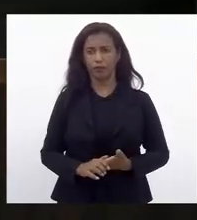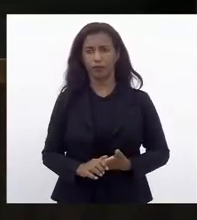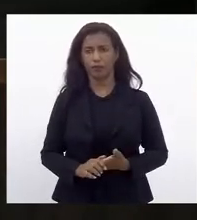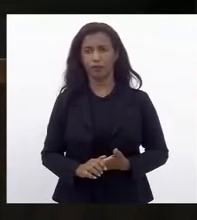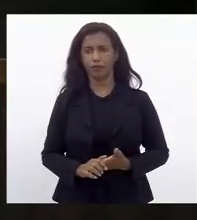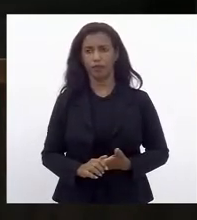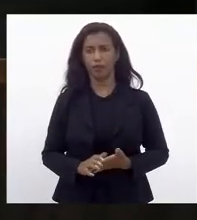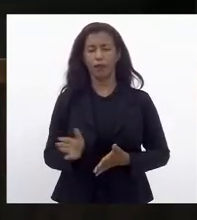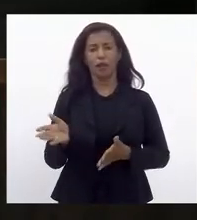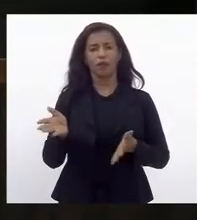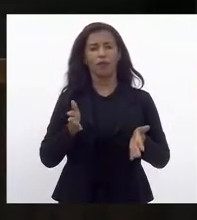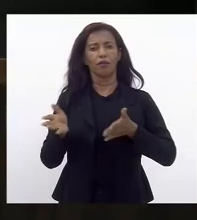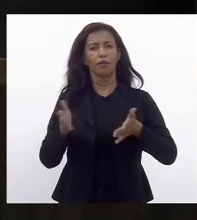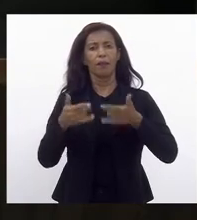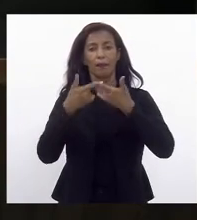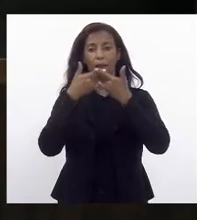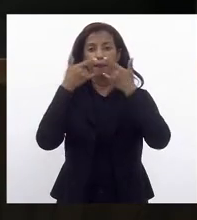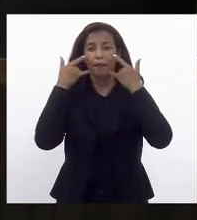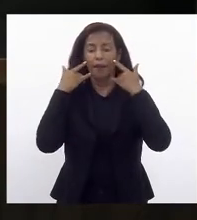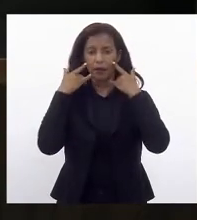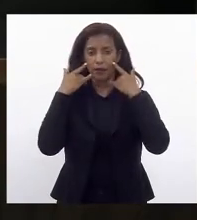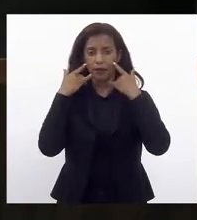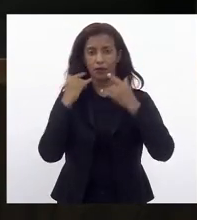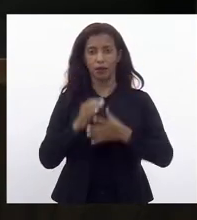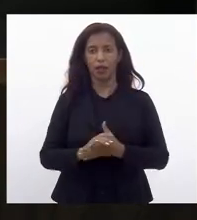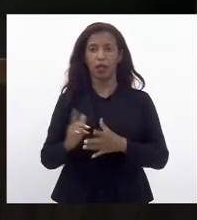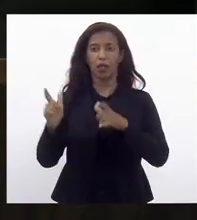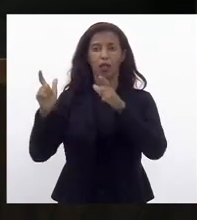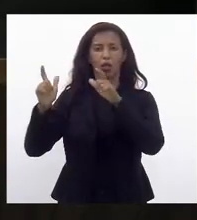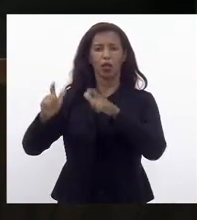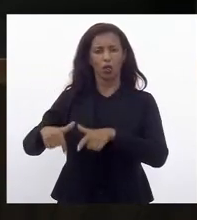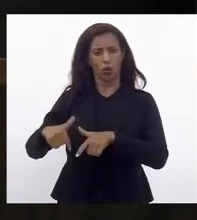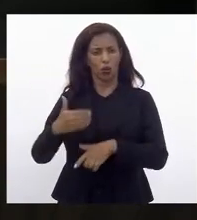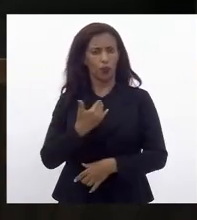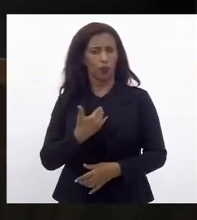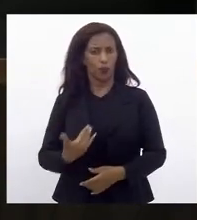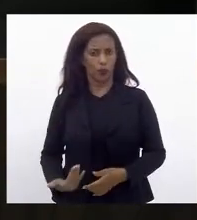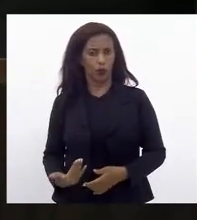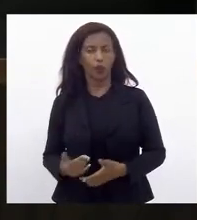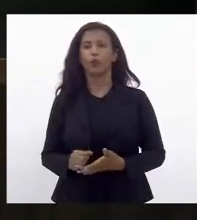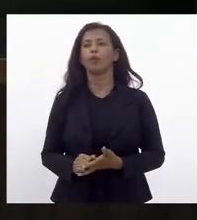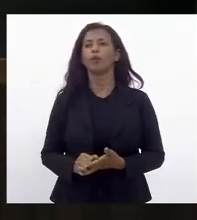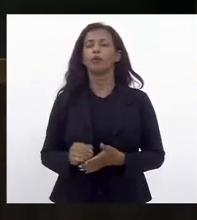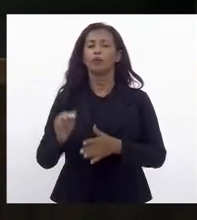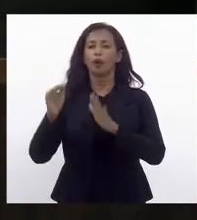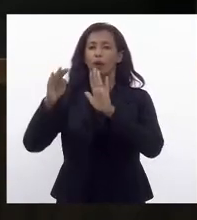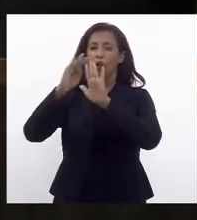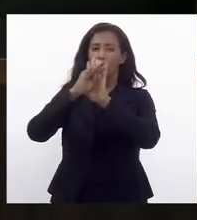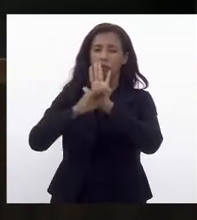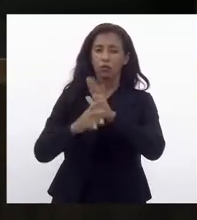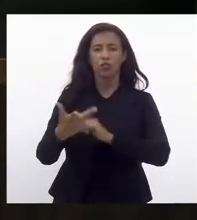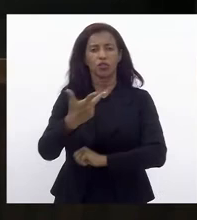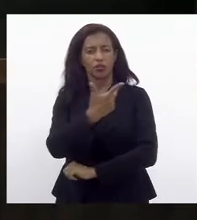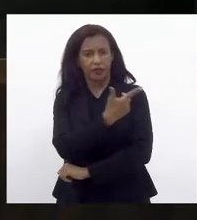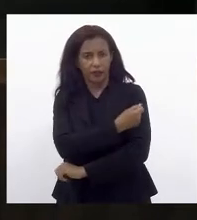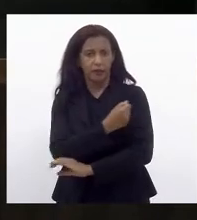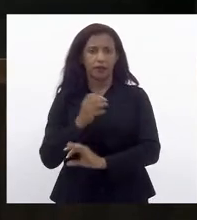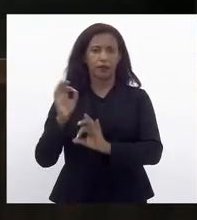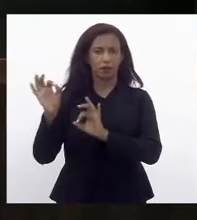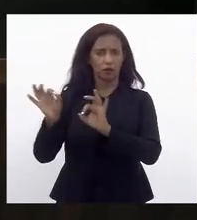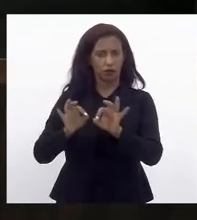para flexibilizar o uso de máscaras em lugares públicos, com aquelas condicionantes de vacinas e